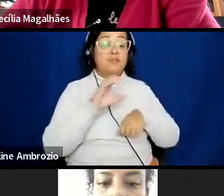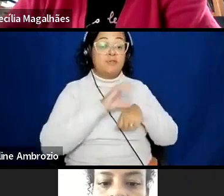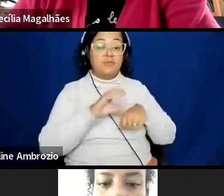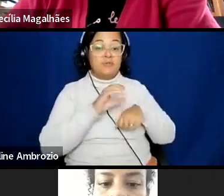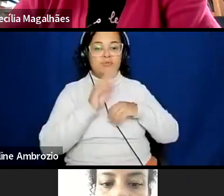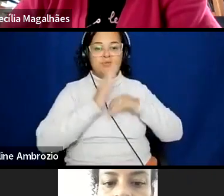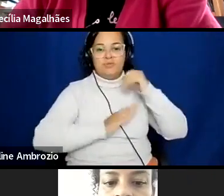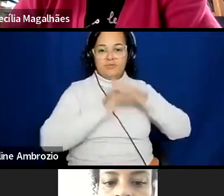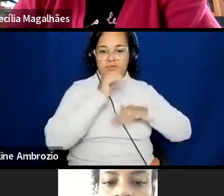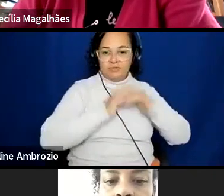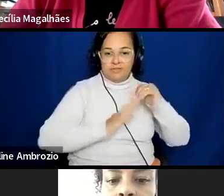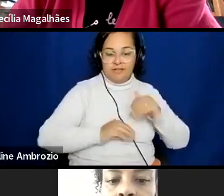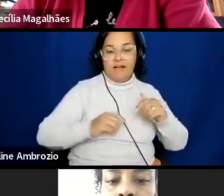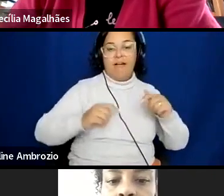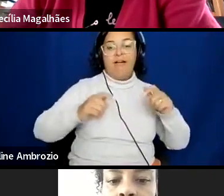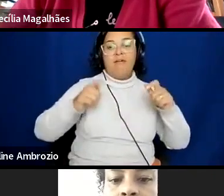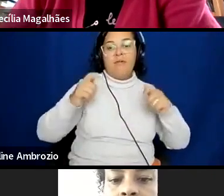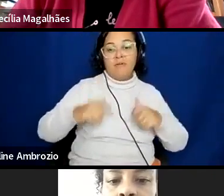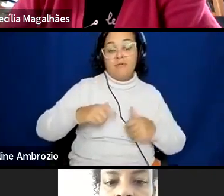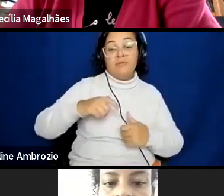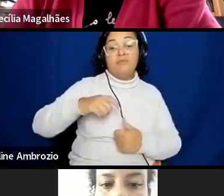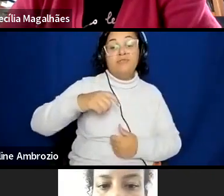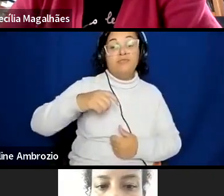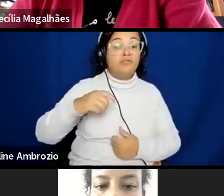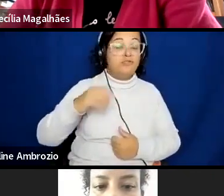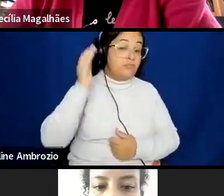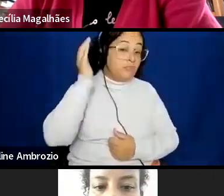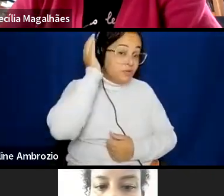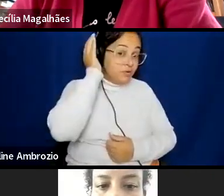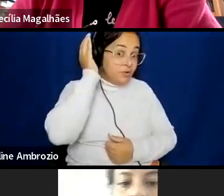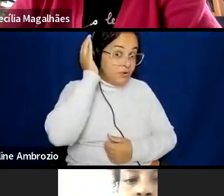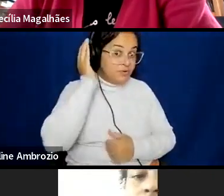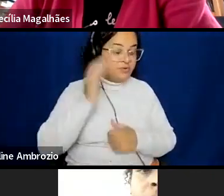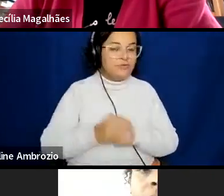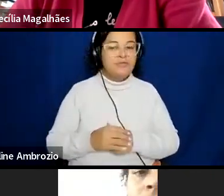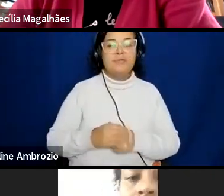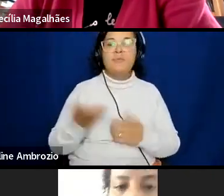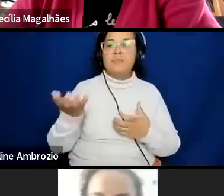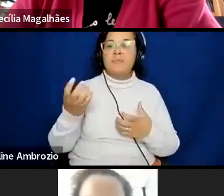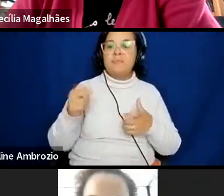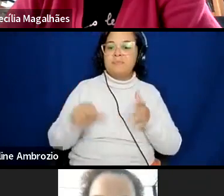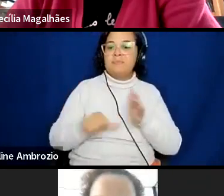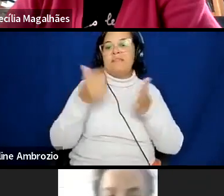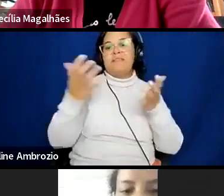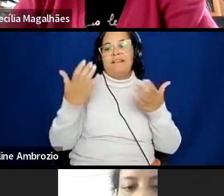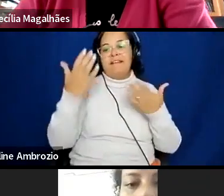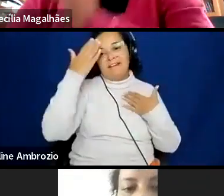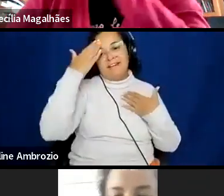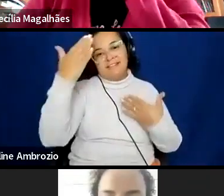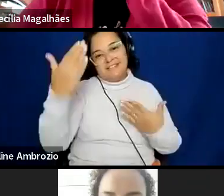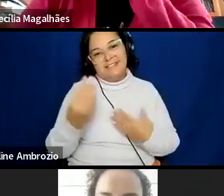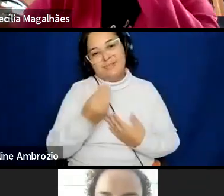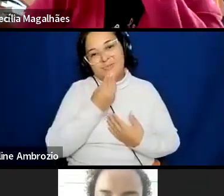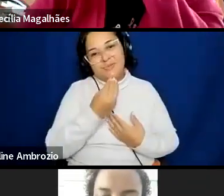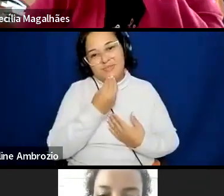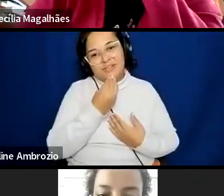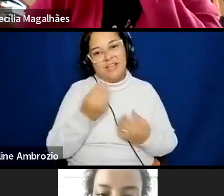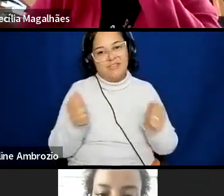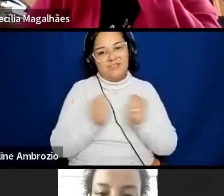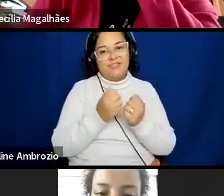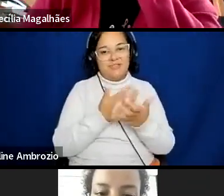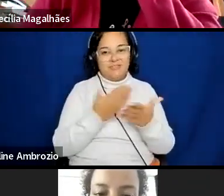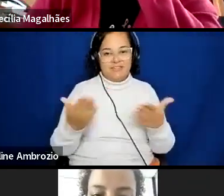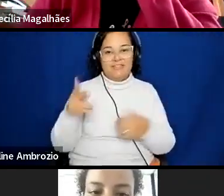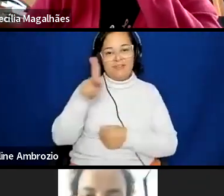aqui no estado de Mato Grosso. Primeiramente, gostaria de agradecer pela oportunidade dessa manhã de formação com o